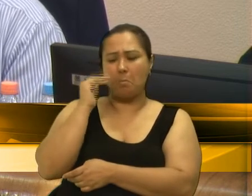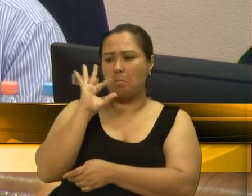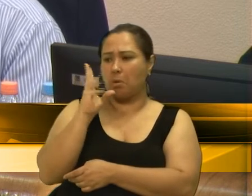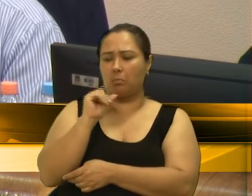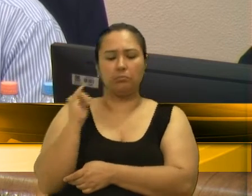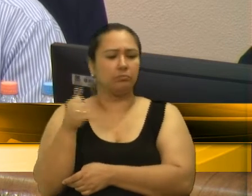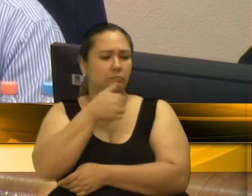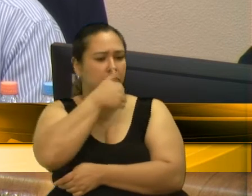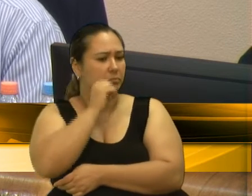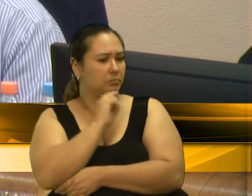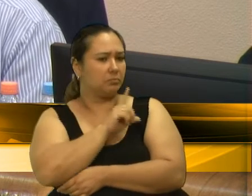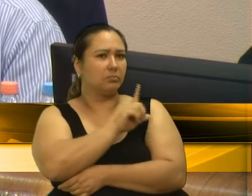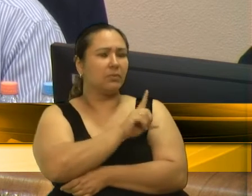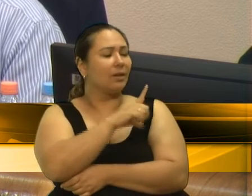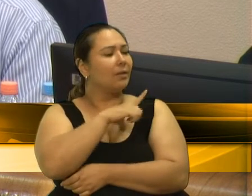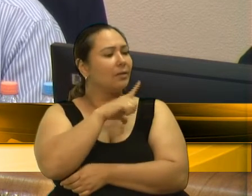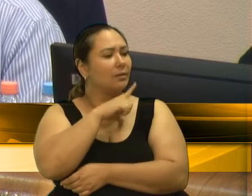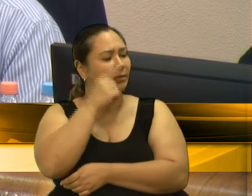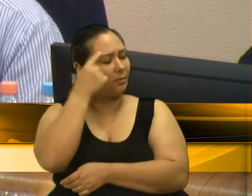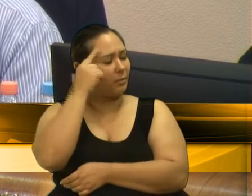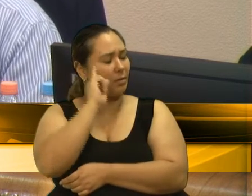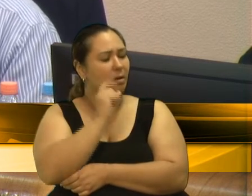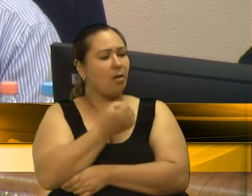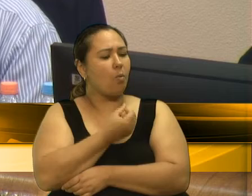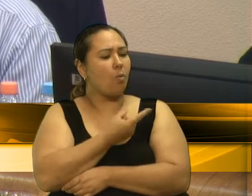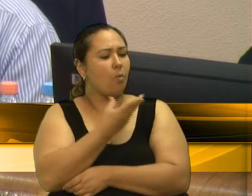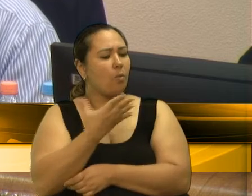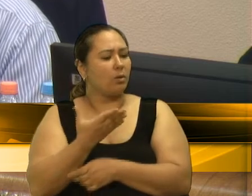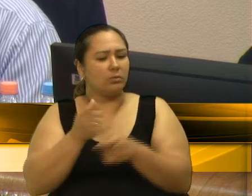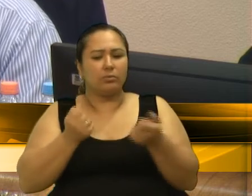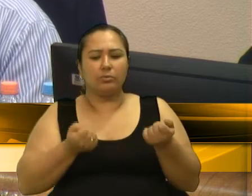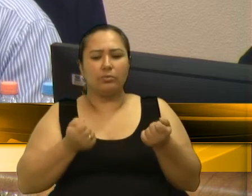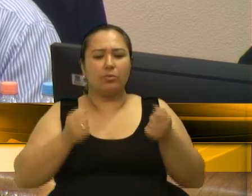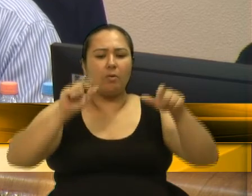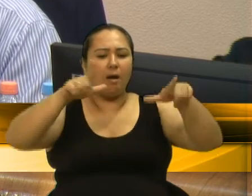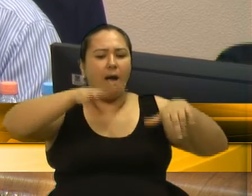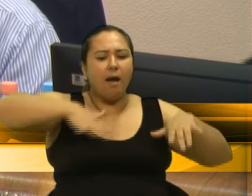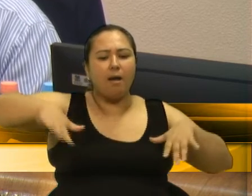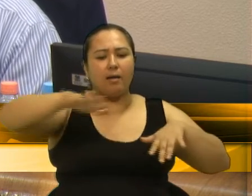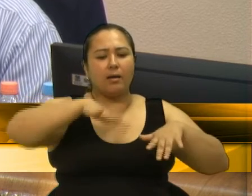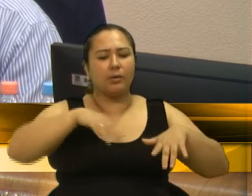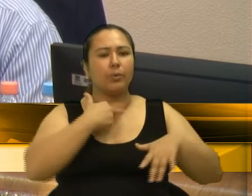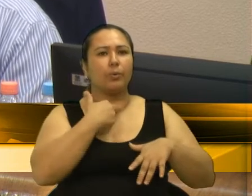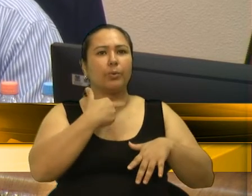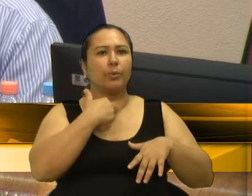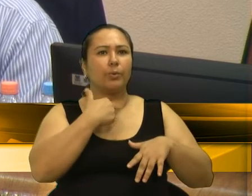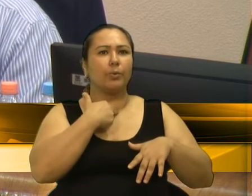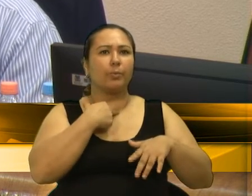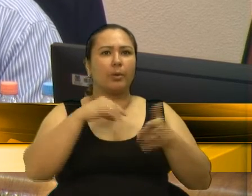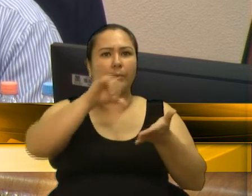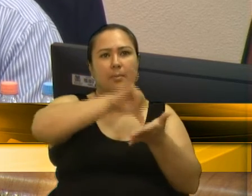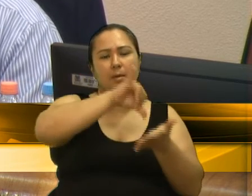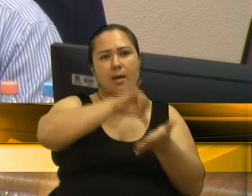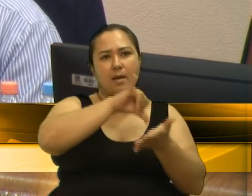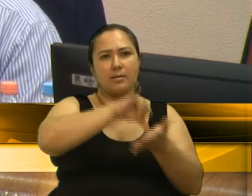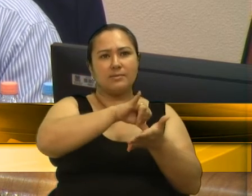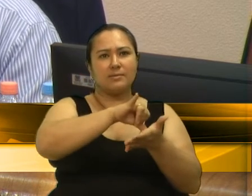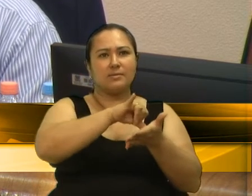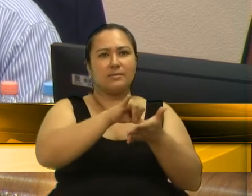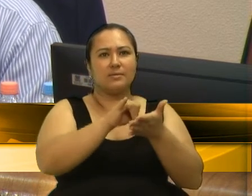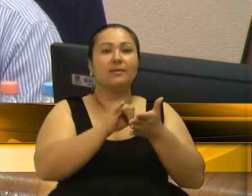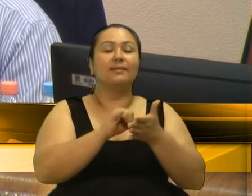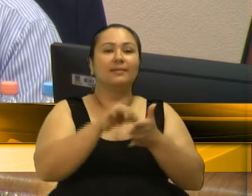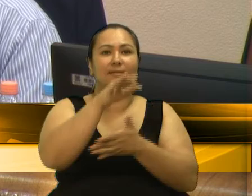Vereadora Paula, tem ideia de quanto, que área ocupa esse evento na praça, assim, em termos de metro quadrado? Tem ideia de que área